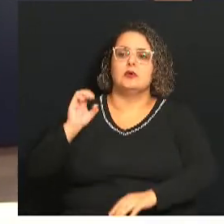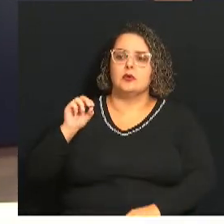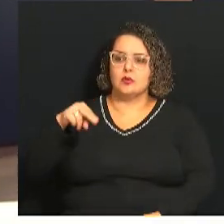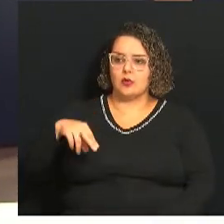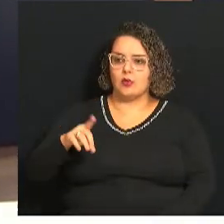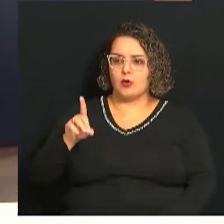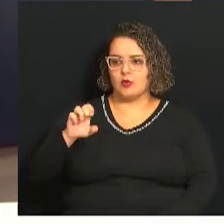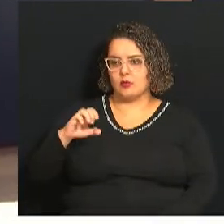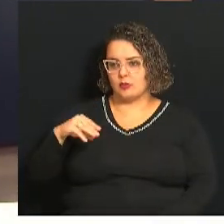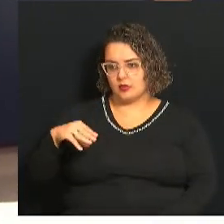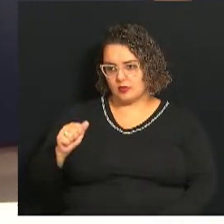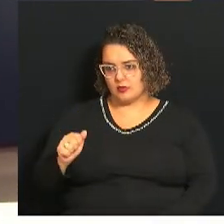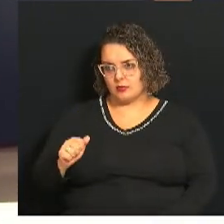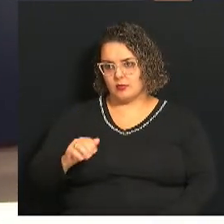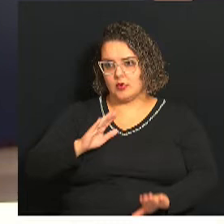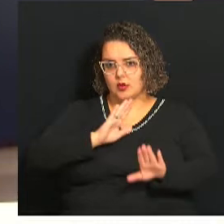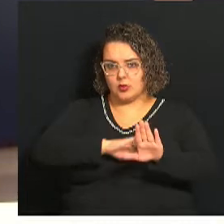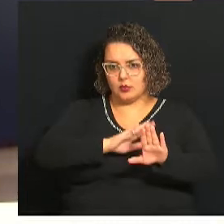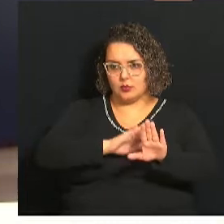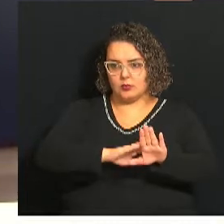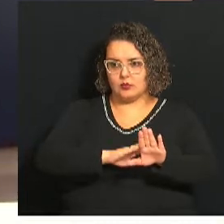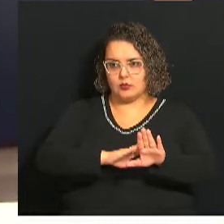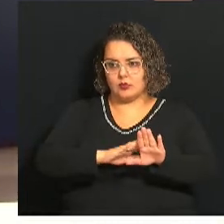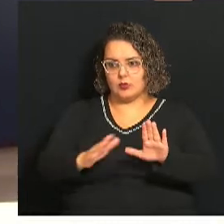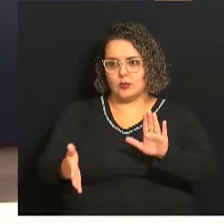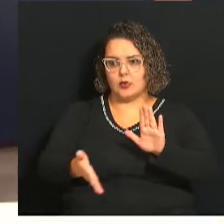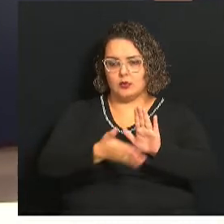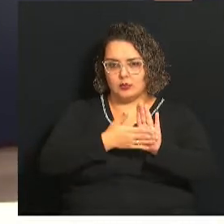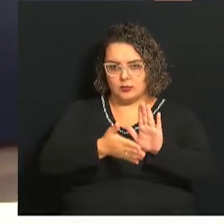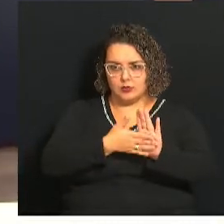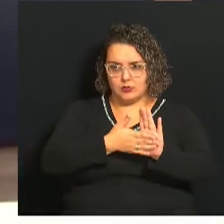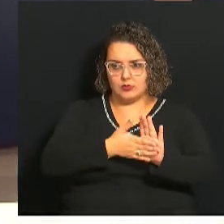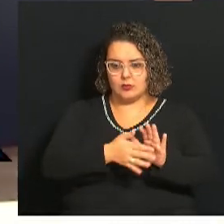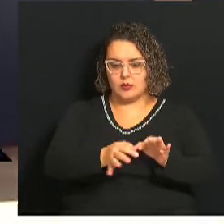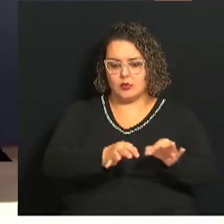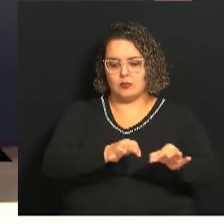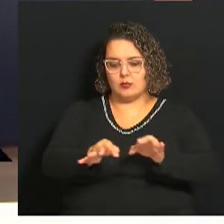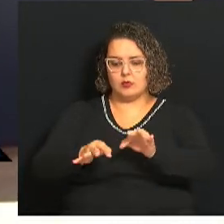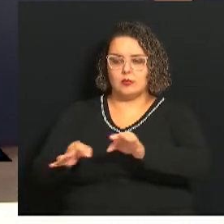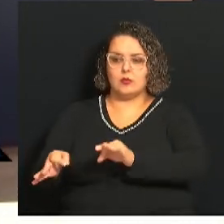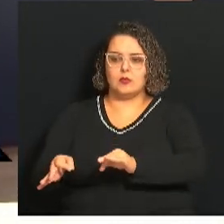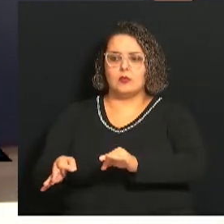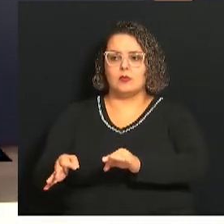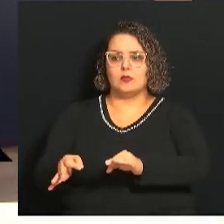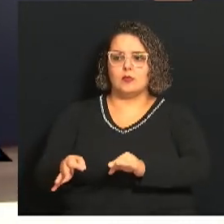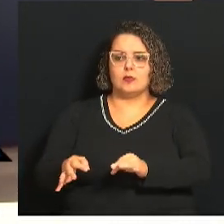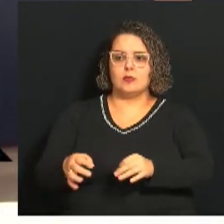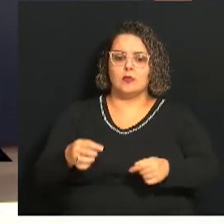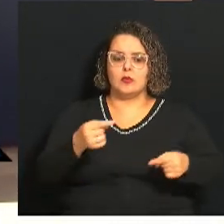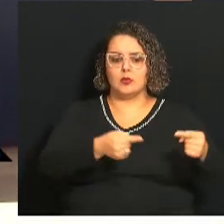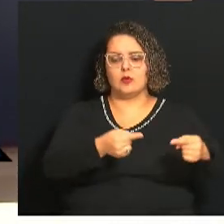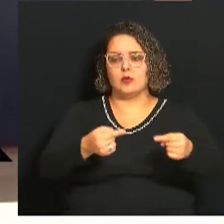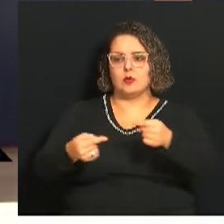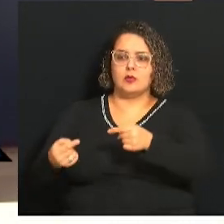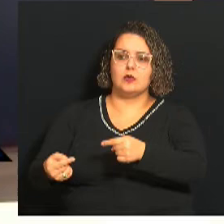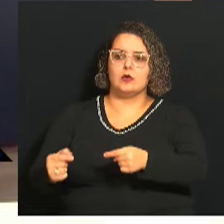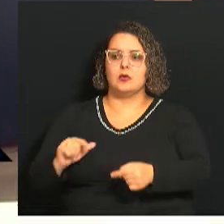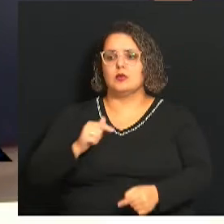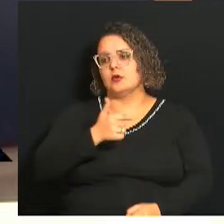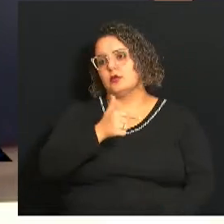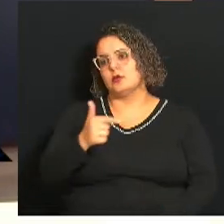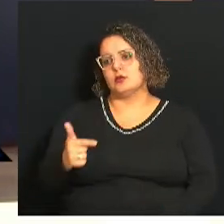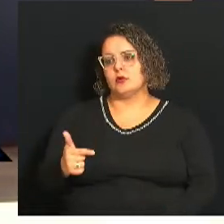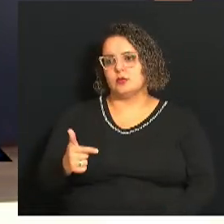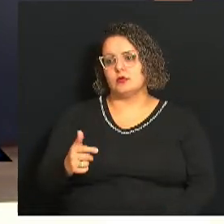de ação, né, que precisava ter poderia ser dialogado entre os departamentos. Ainda não tivemos uma